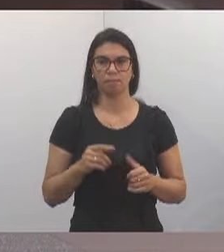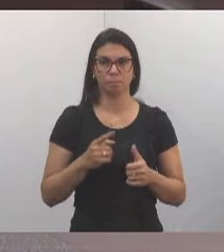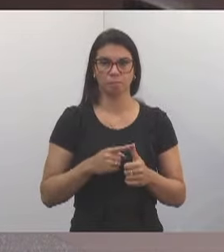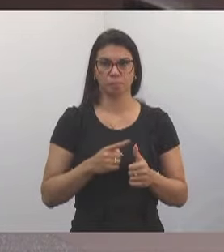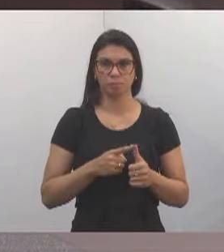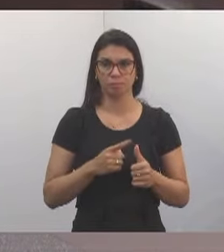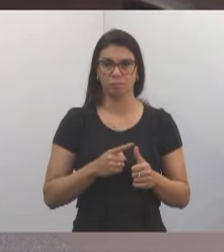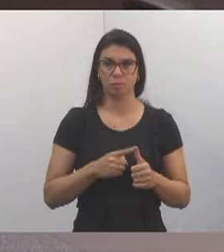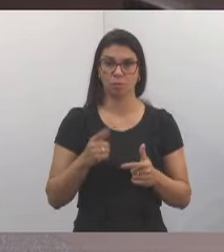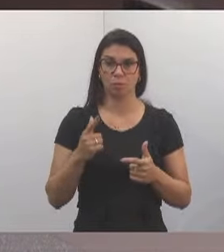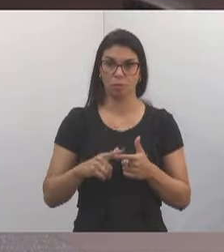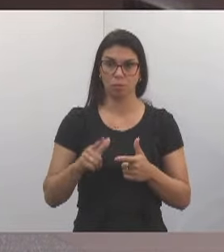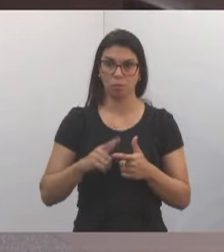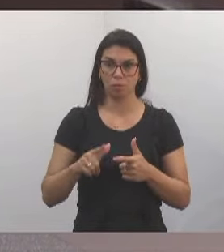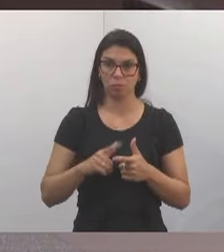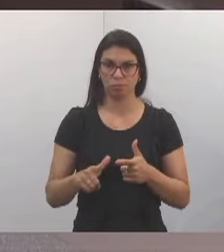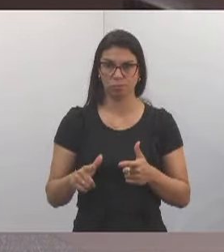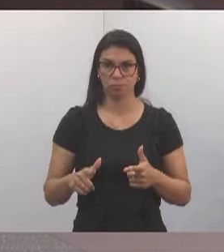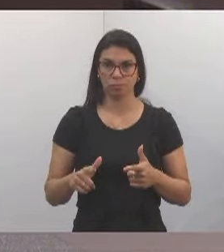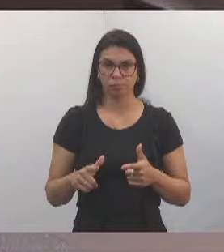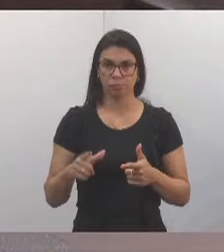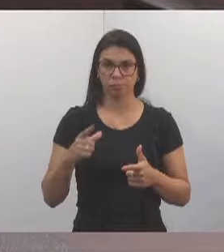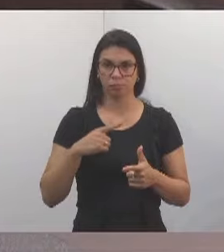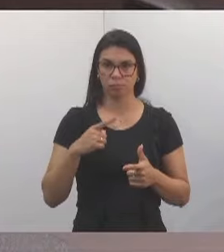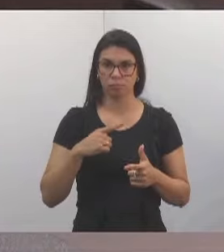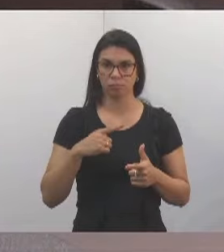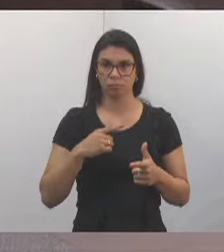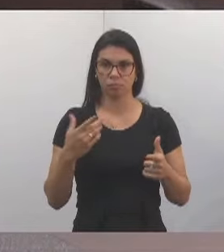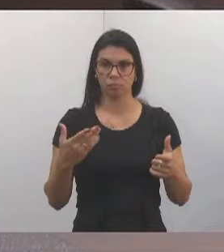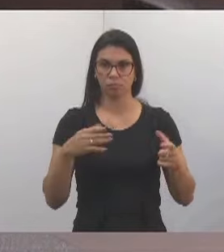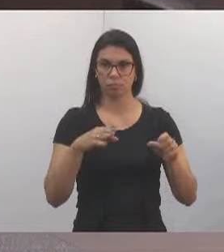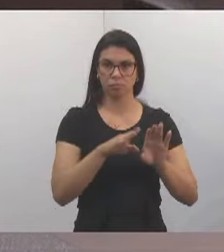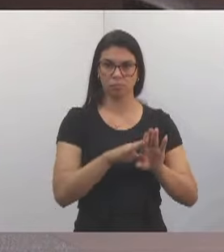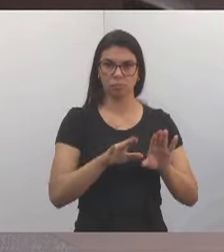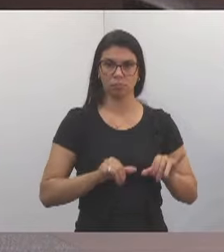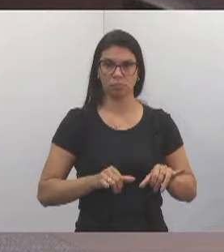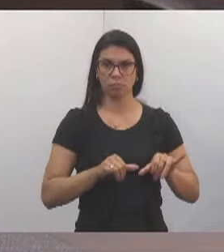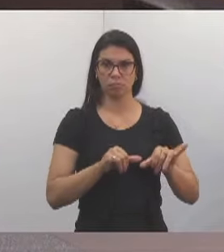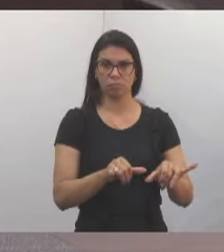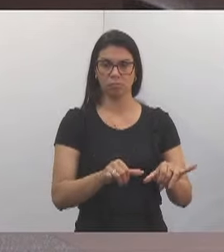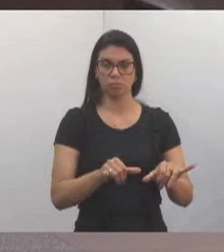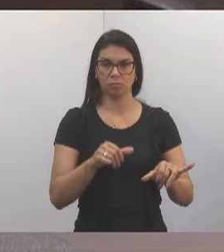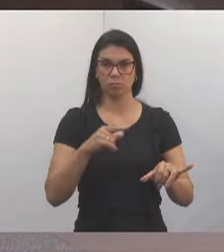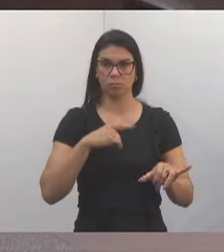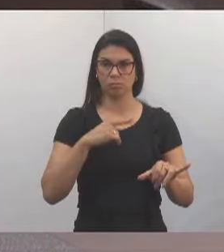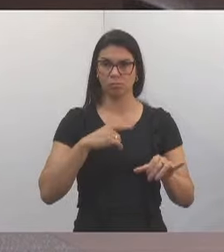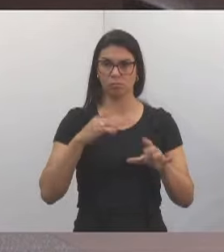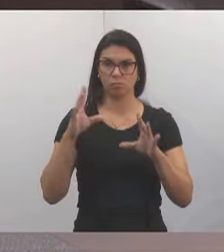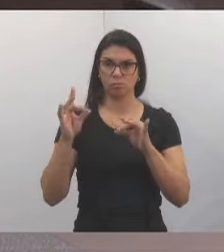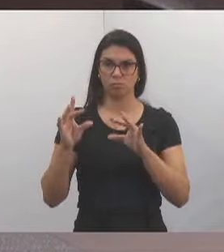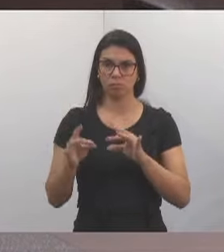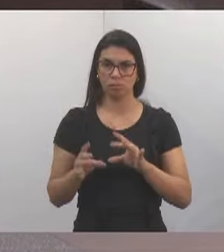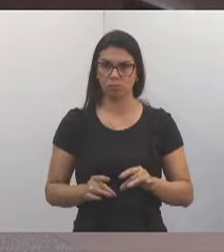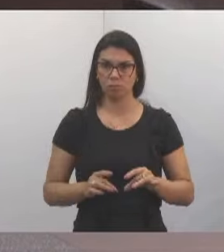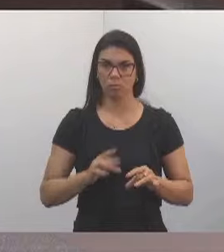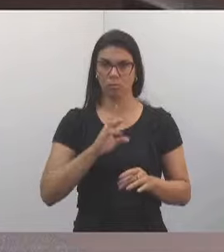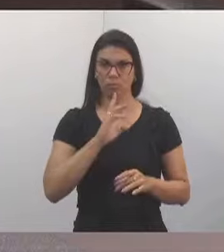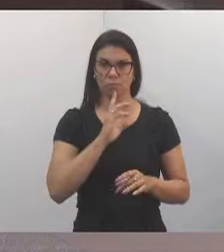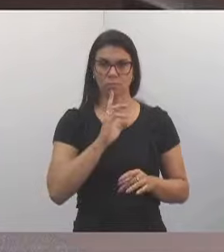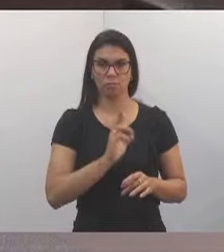problemas identificados na porta principal de acesso ao mercado municipal? Favor detalhar. Resposta. A